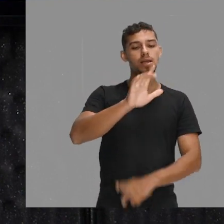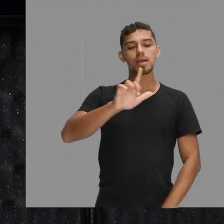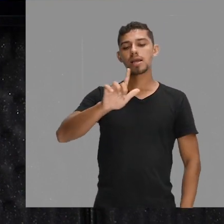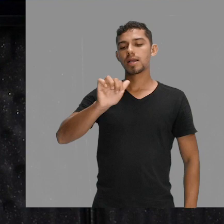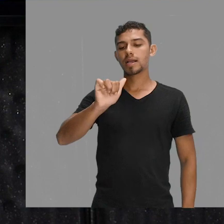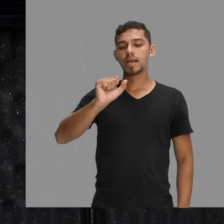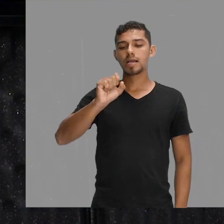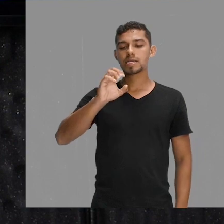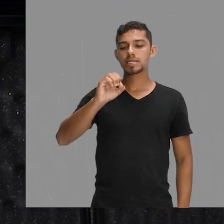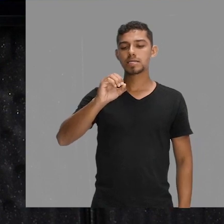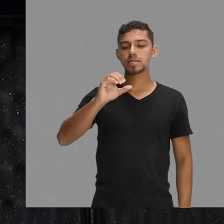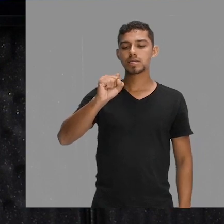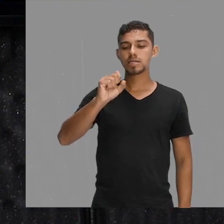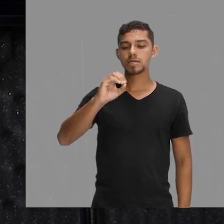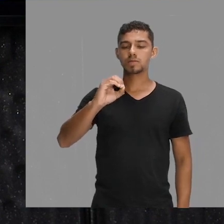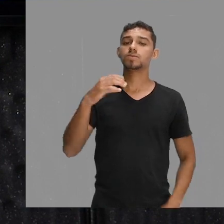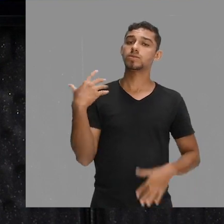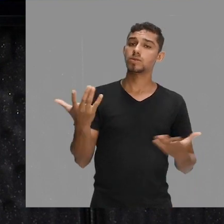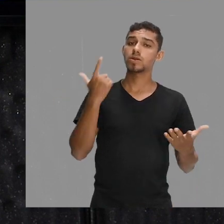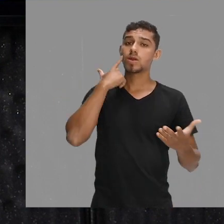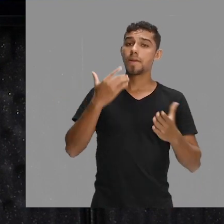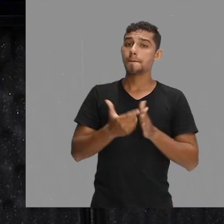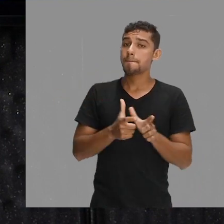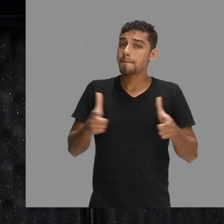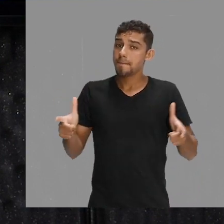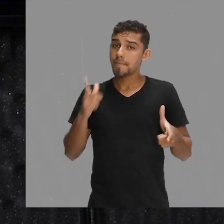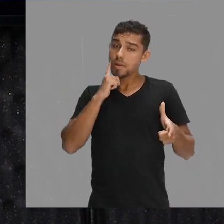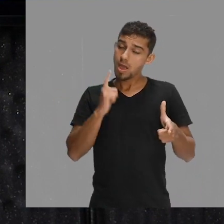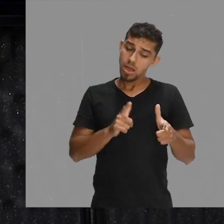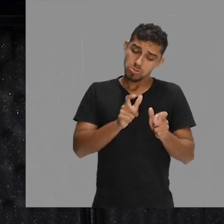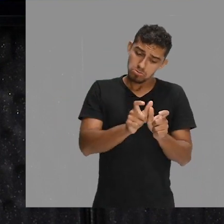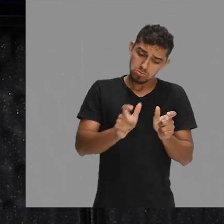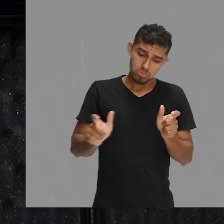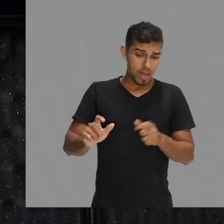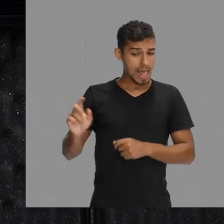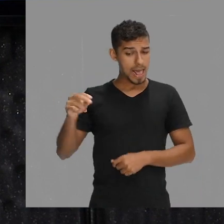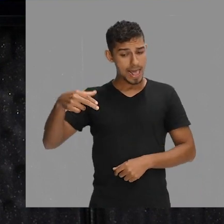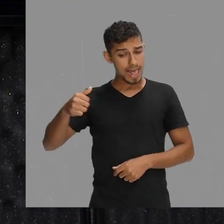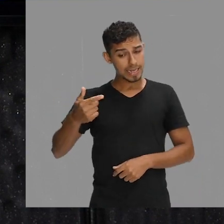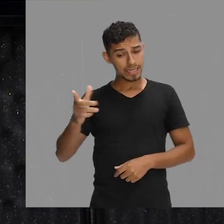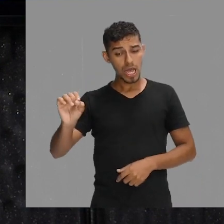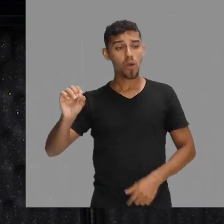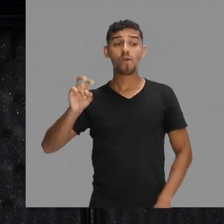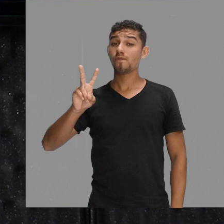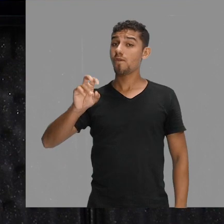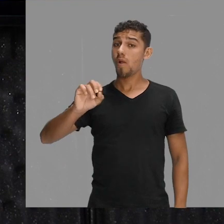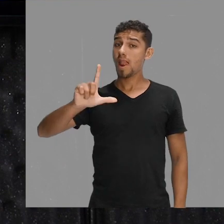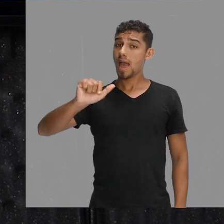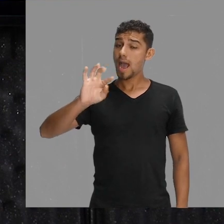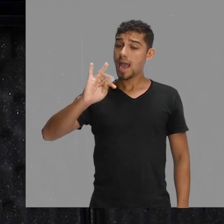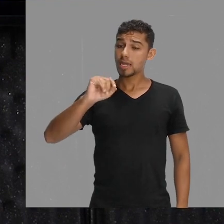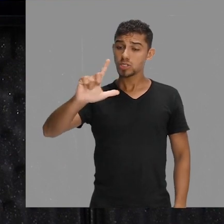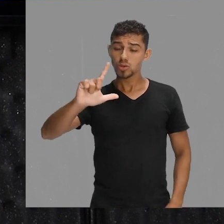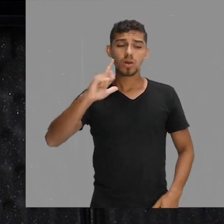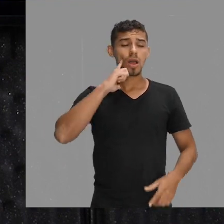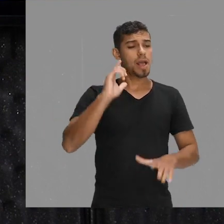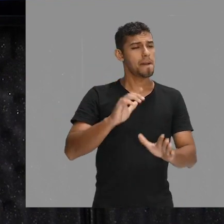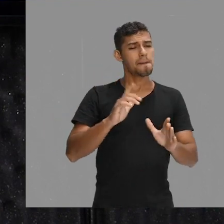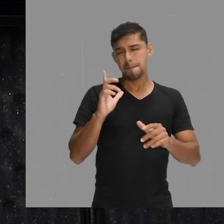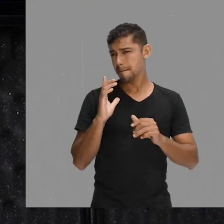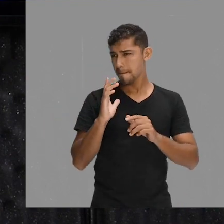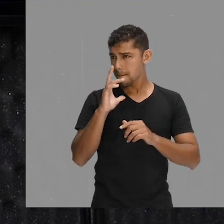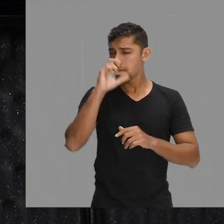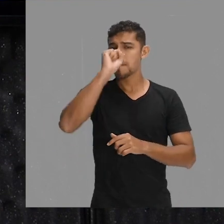mais partículas não voláteis eu adicionar, maior será essa dificuldade de